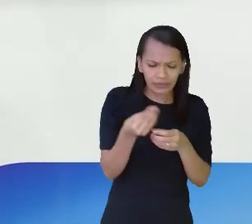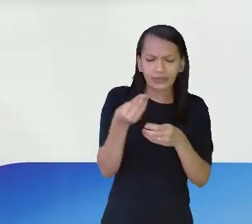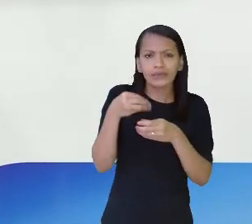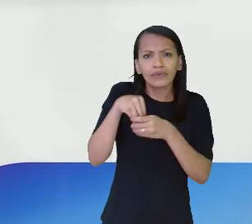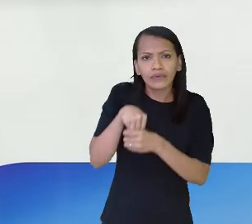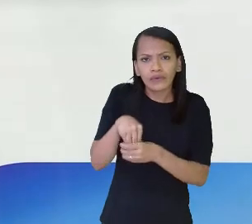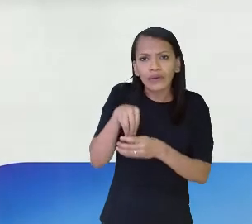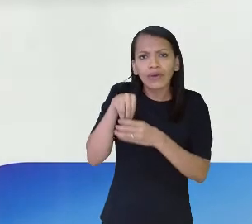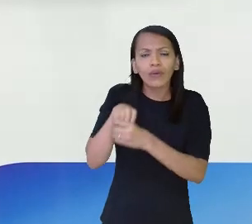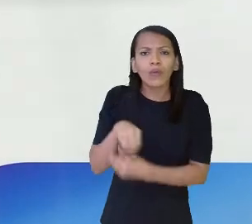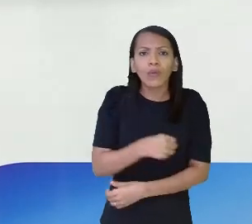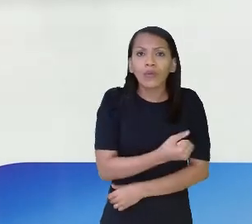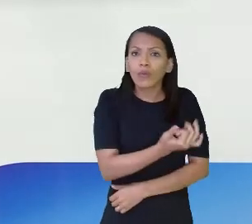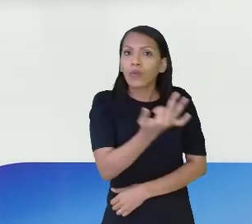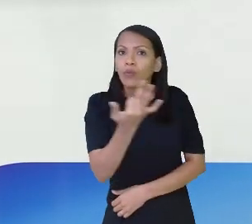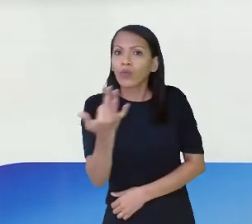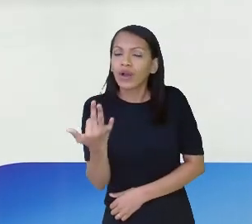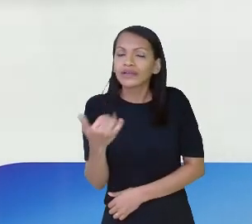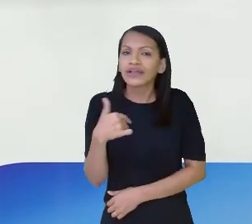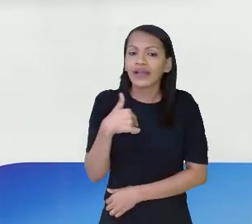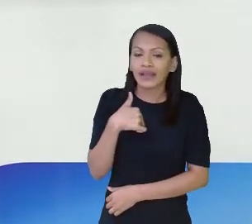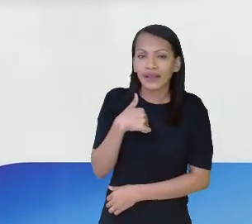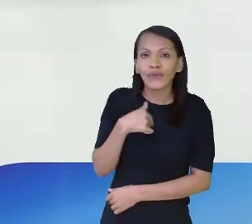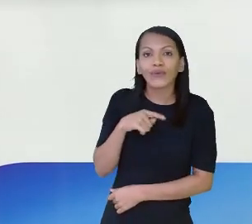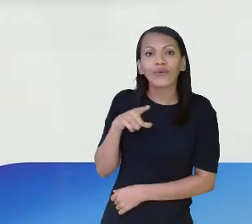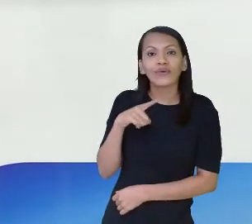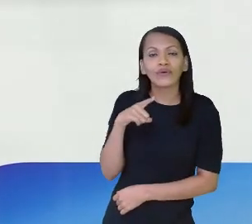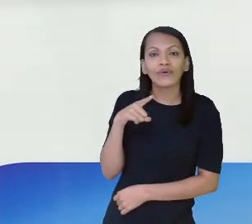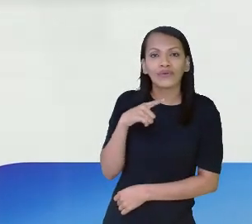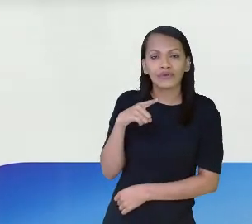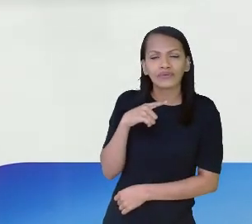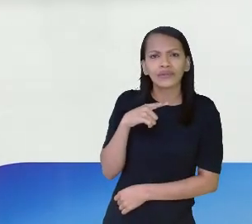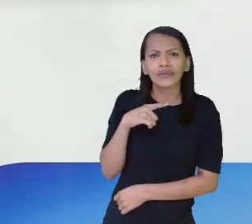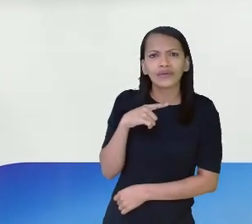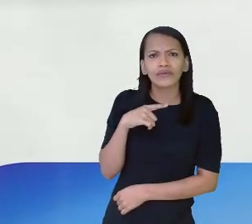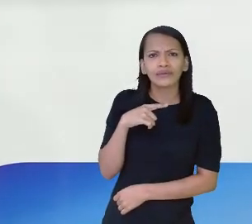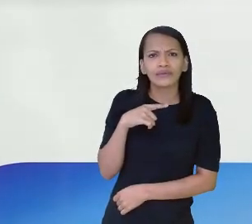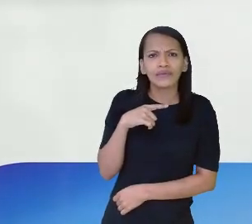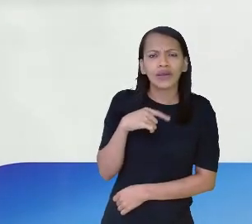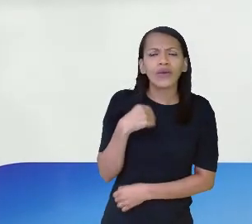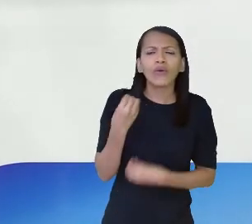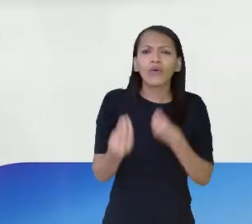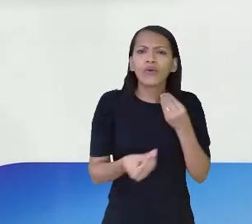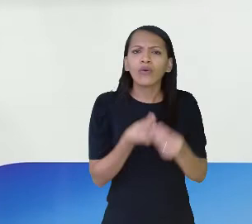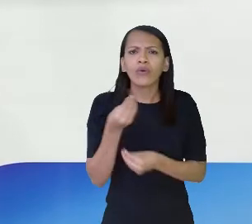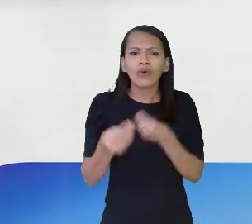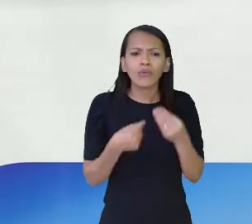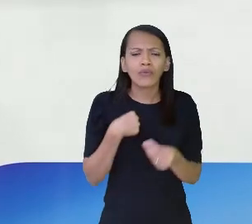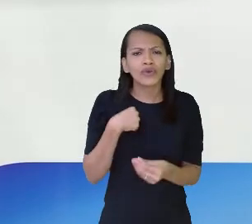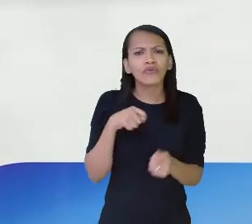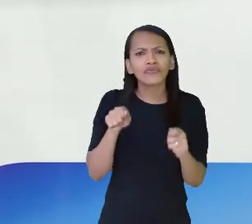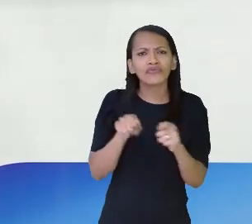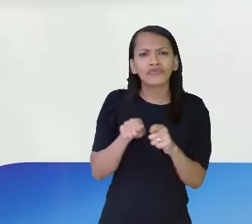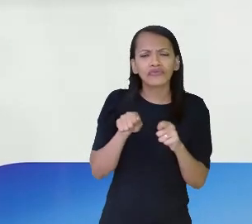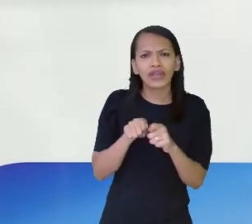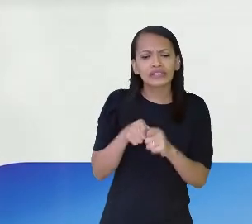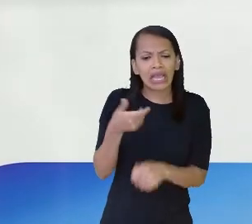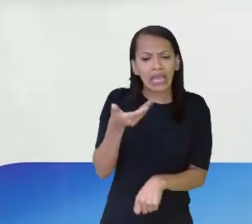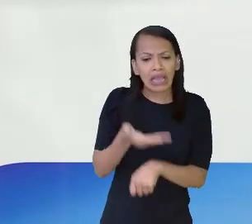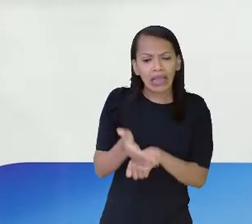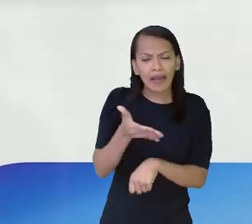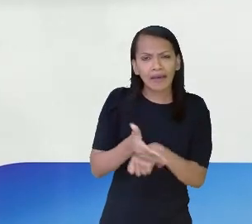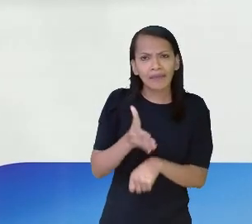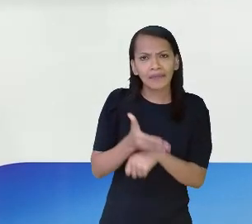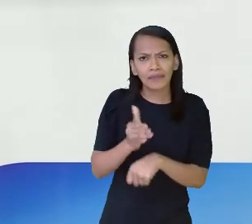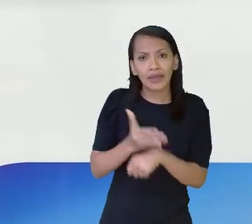quantas peças eu vou ter no total? Como eu montaria essa multiplicação? Agora é na prática